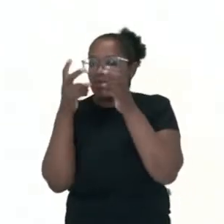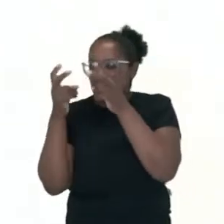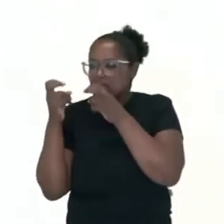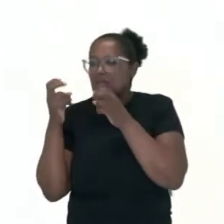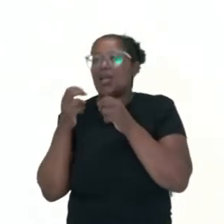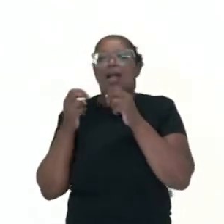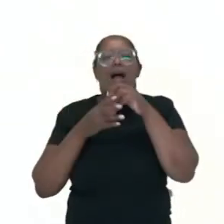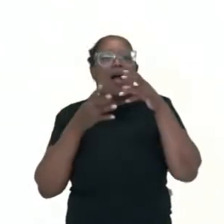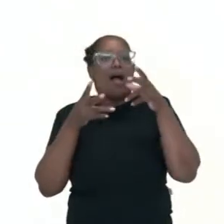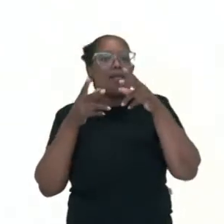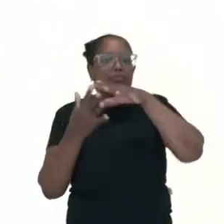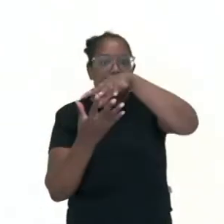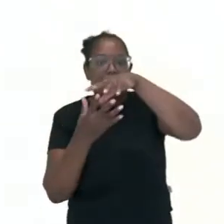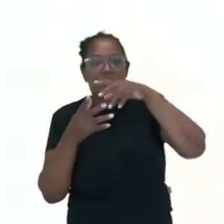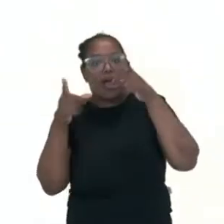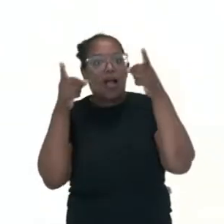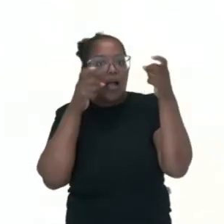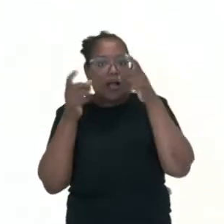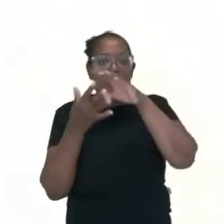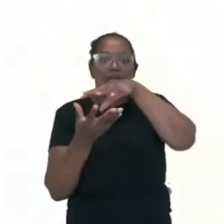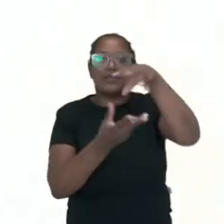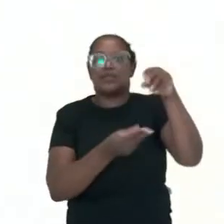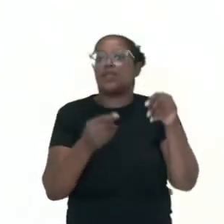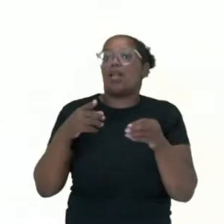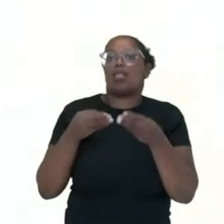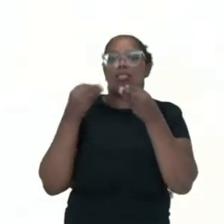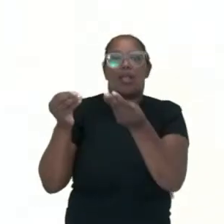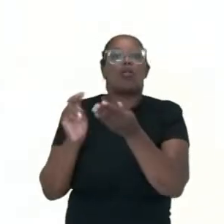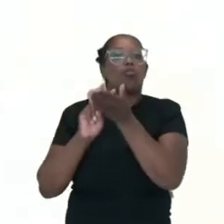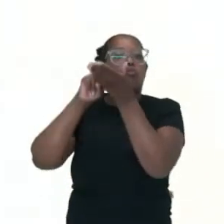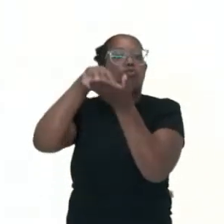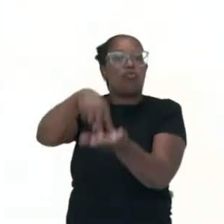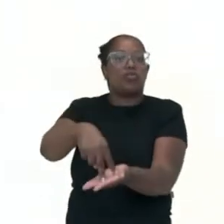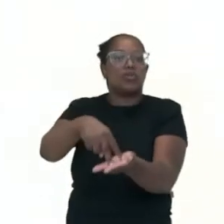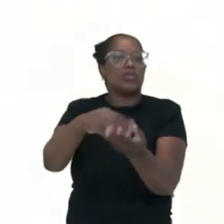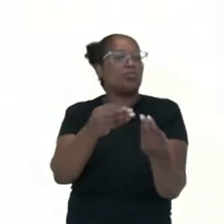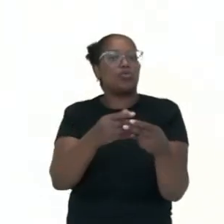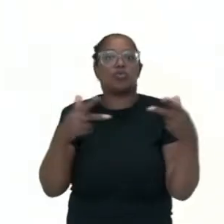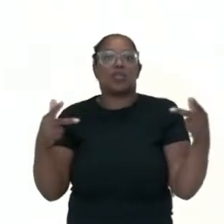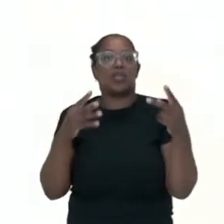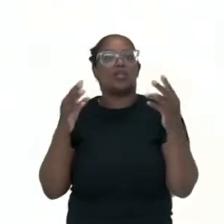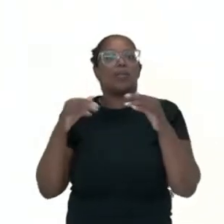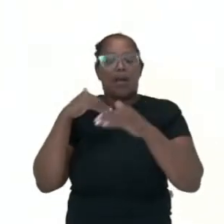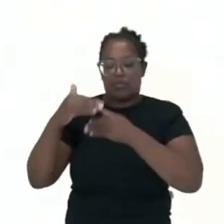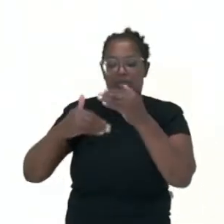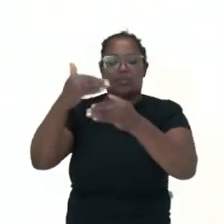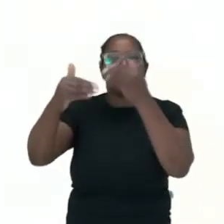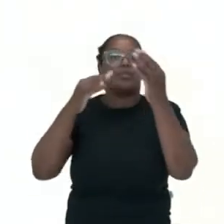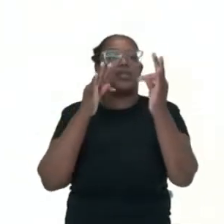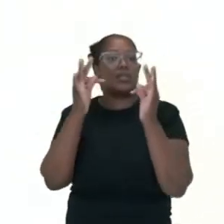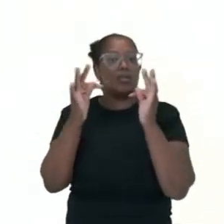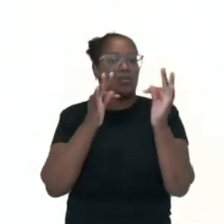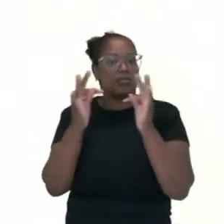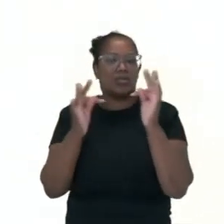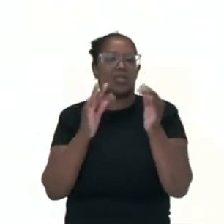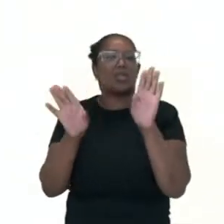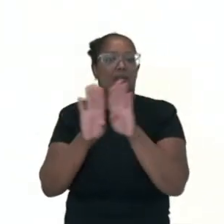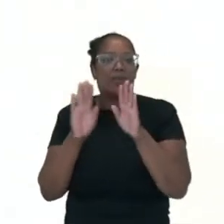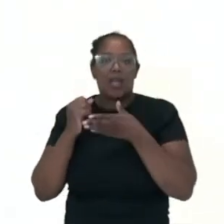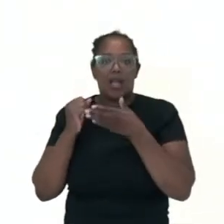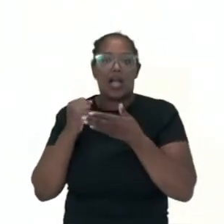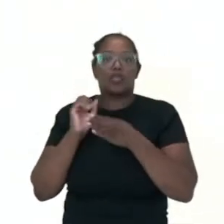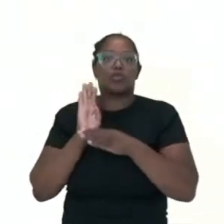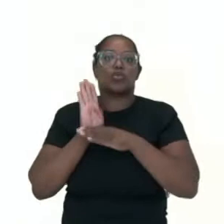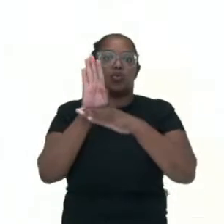Fria, ela também deu um alicerce muito grande ao desenvolvimento tecnológico, que dá muitas vezes a sustentação a